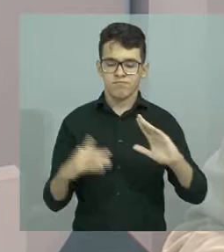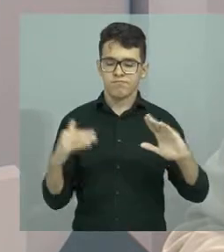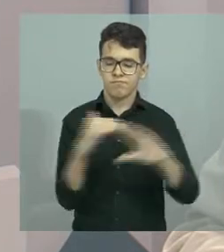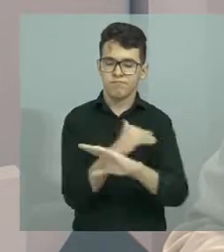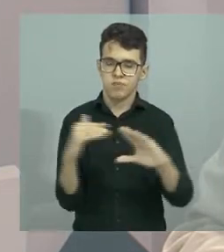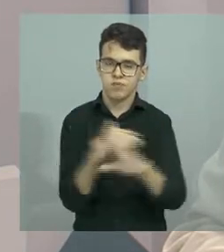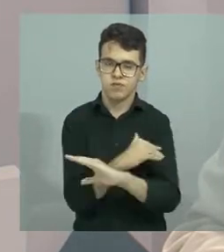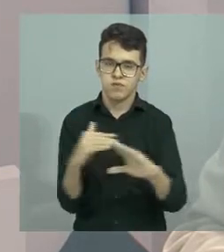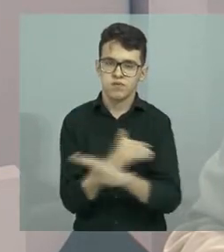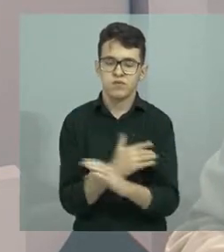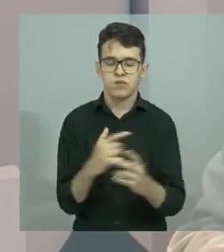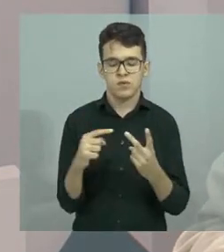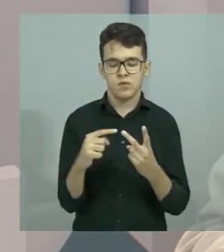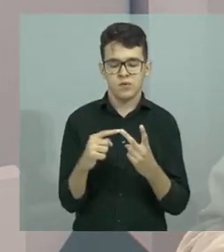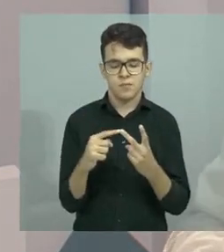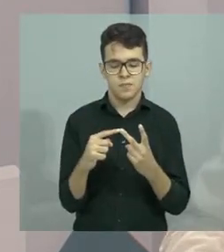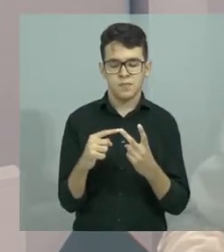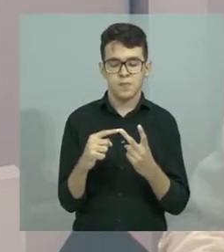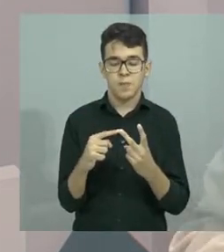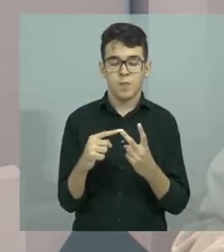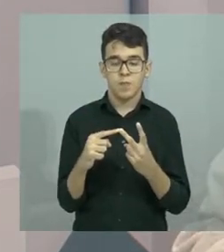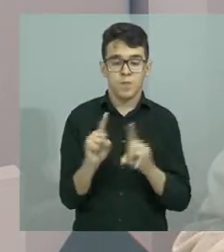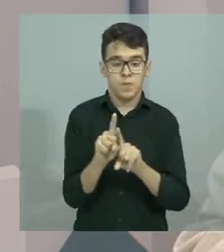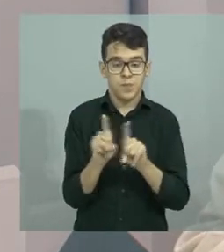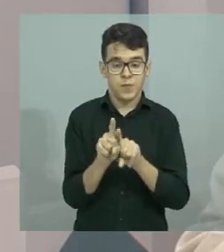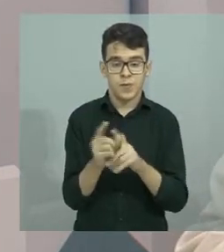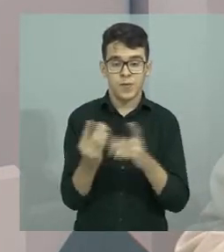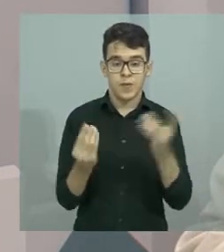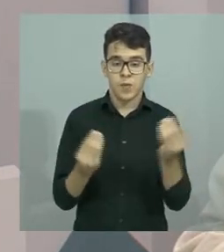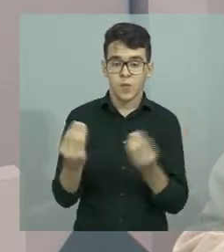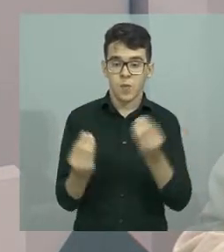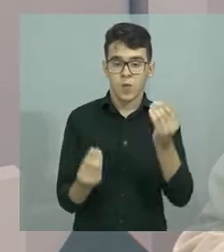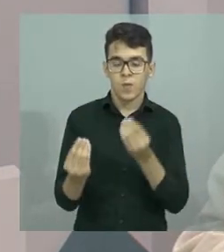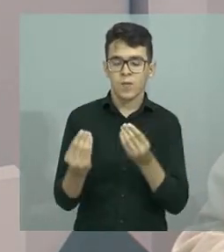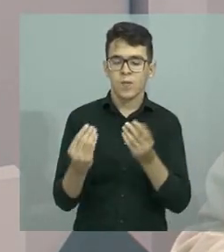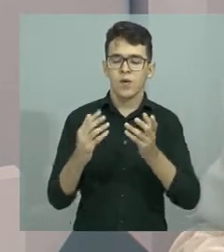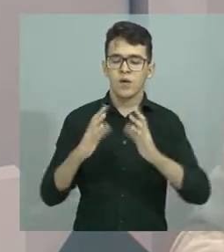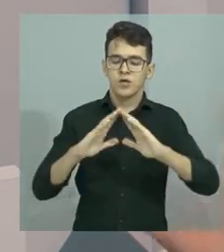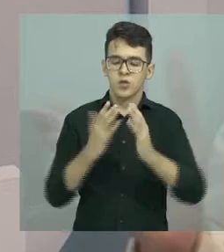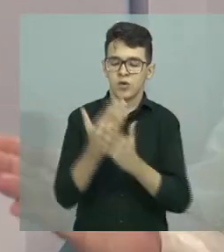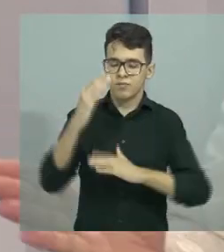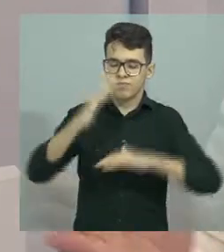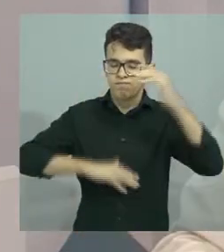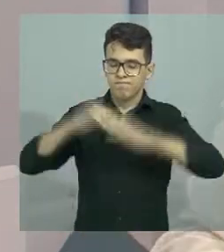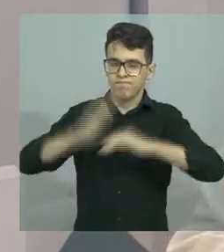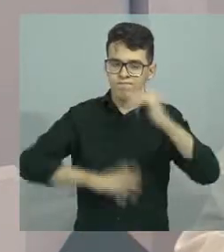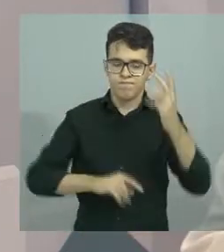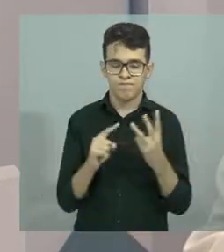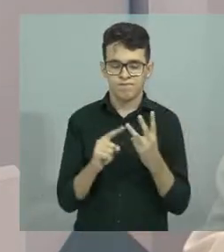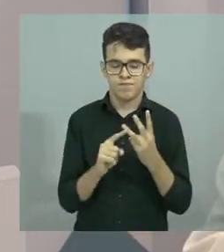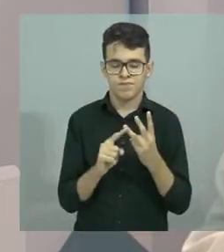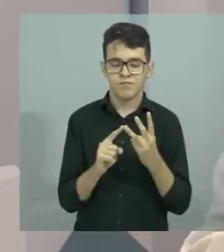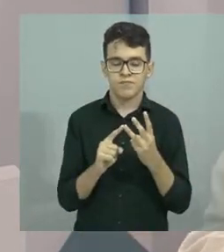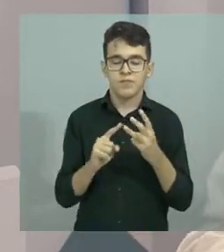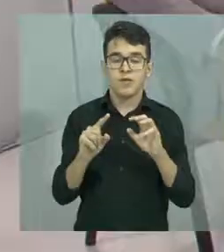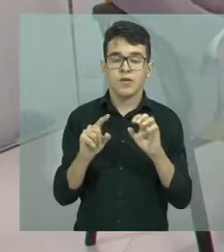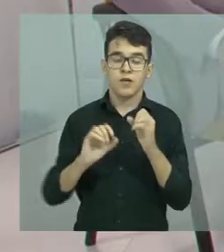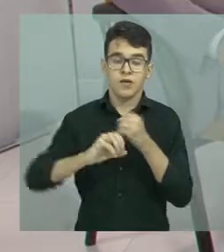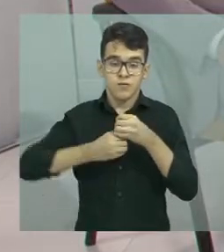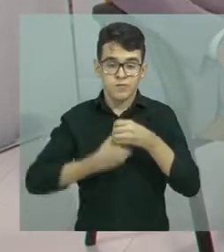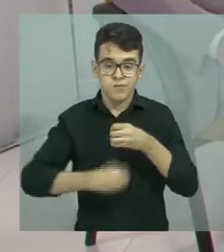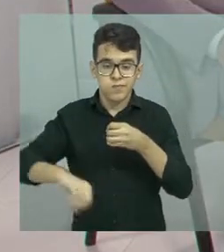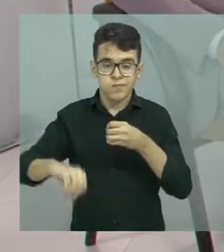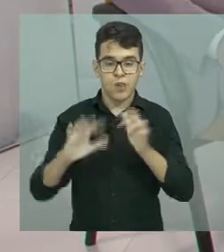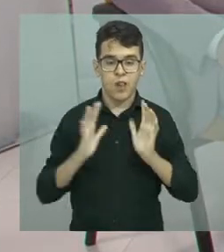questão da capacitação, da educação profissional, o saneamento, a questão também, do saneamento,